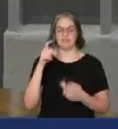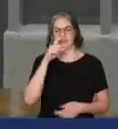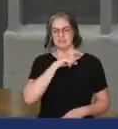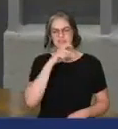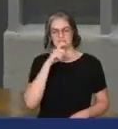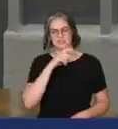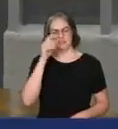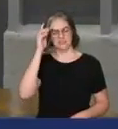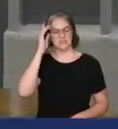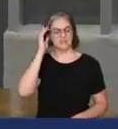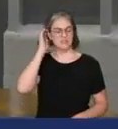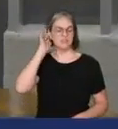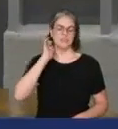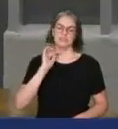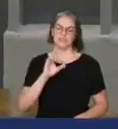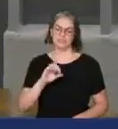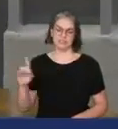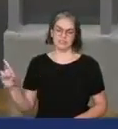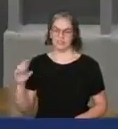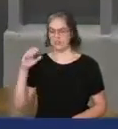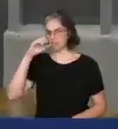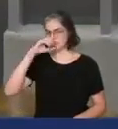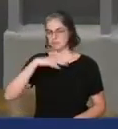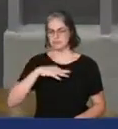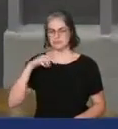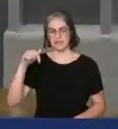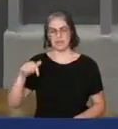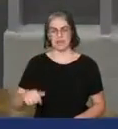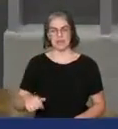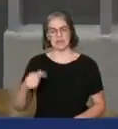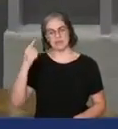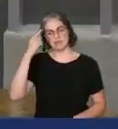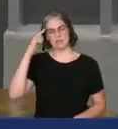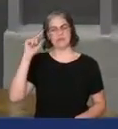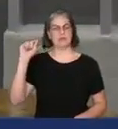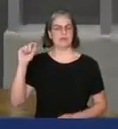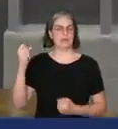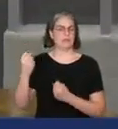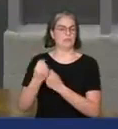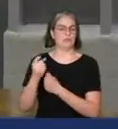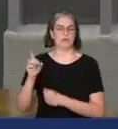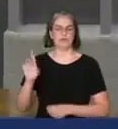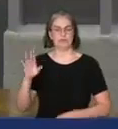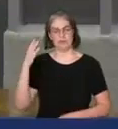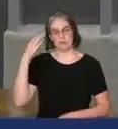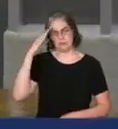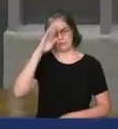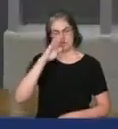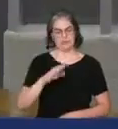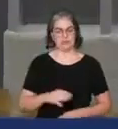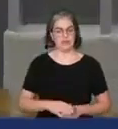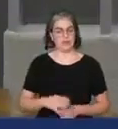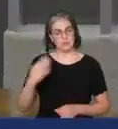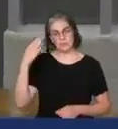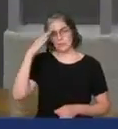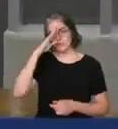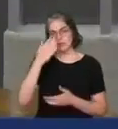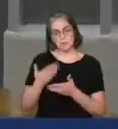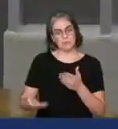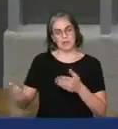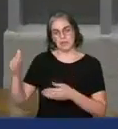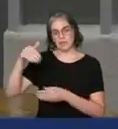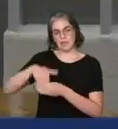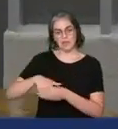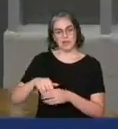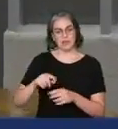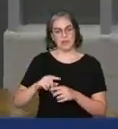que, aliás, faz aqui do parlamento o cercadinho bolsonarista. Bolsonaro perdeu a eleição e perdeu o cercadinho no